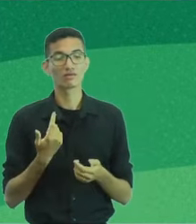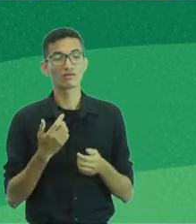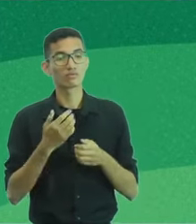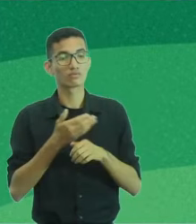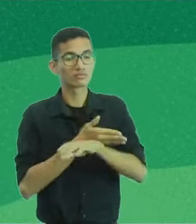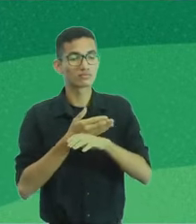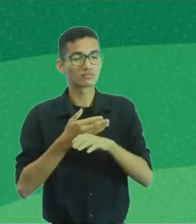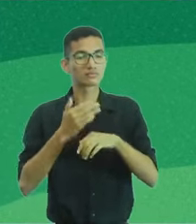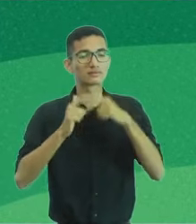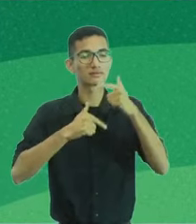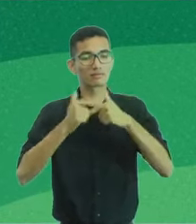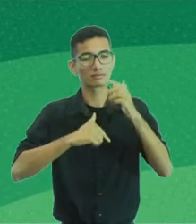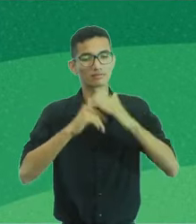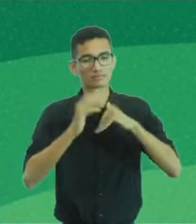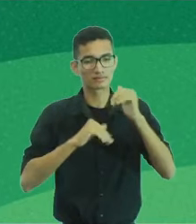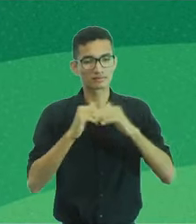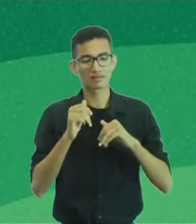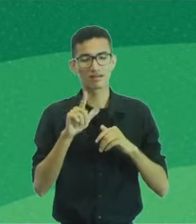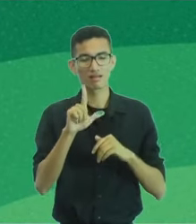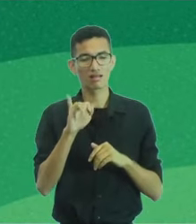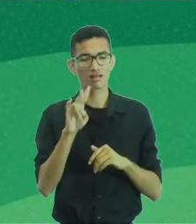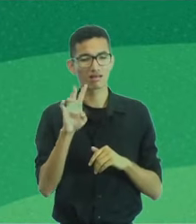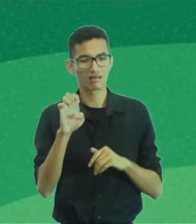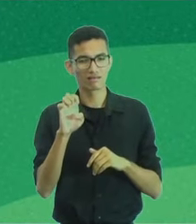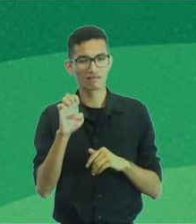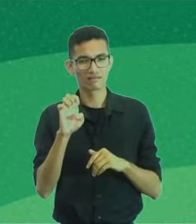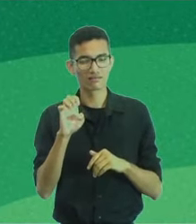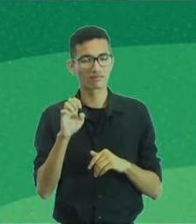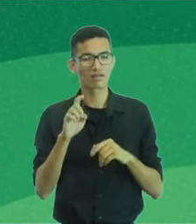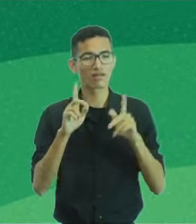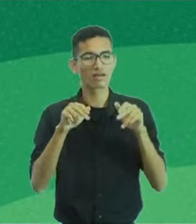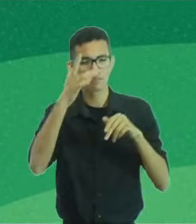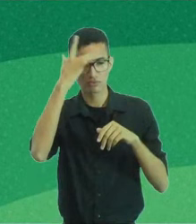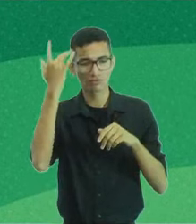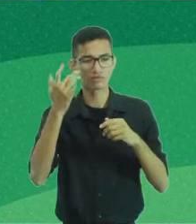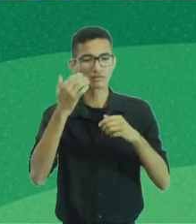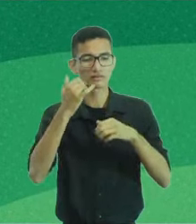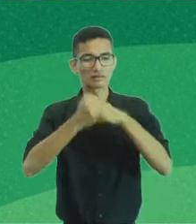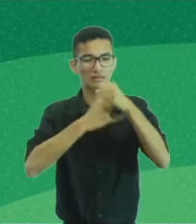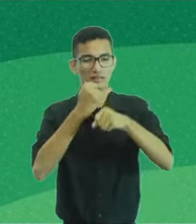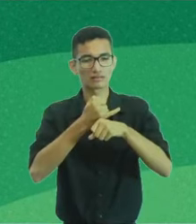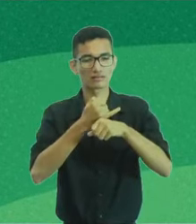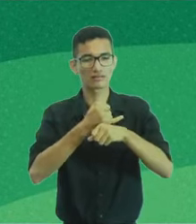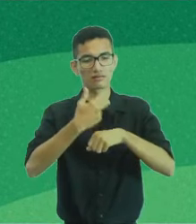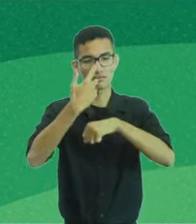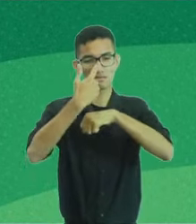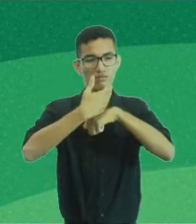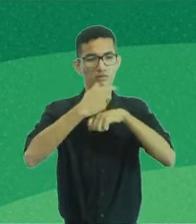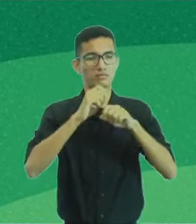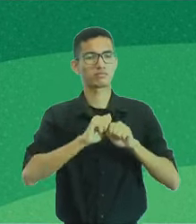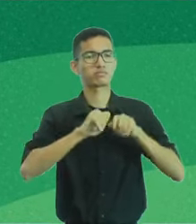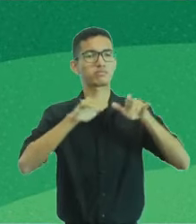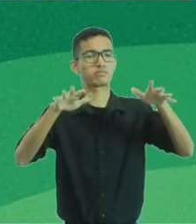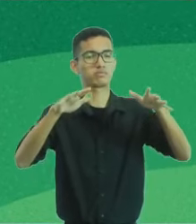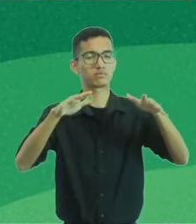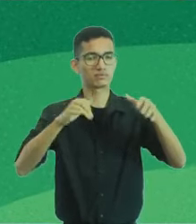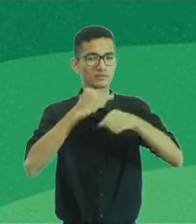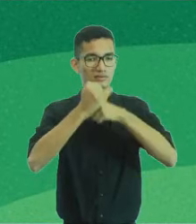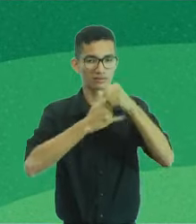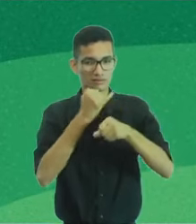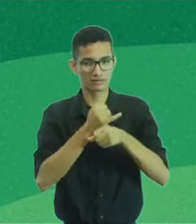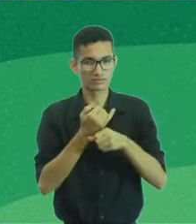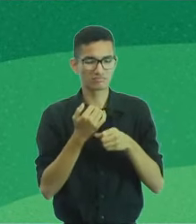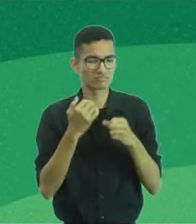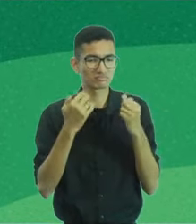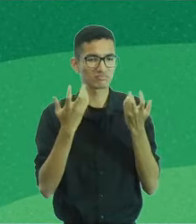profissão Live coder para quem não sabe pessoas fazem Live rodando e faço isso na moral